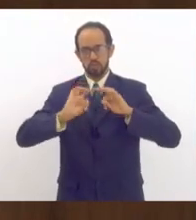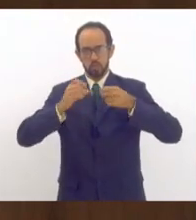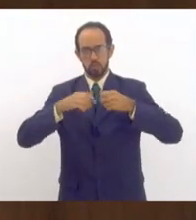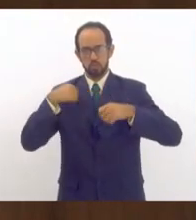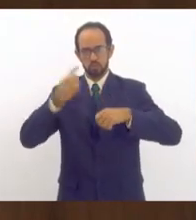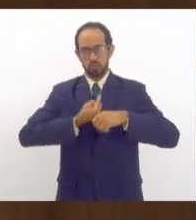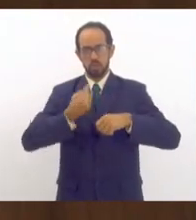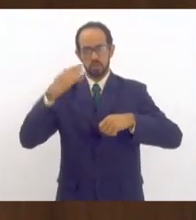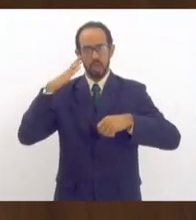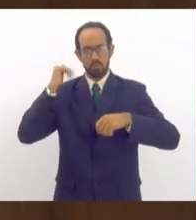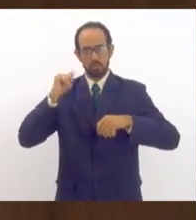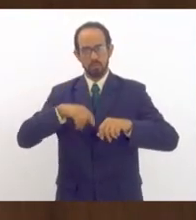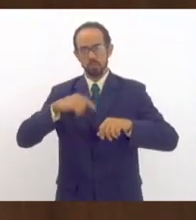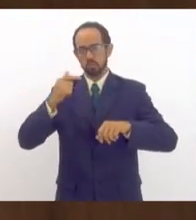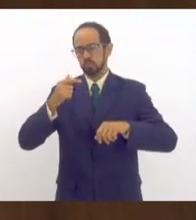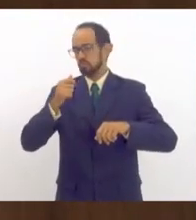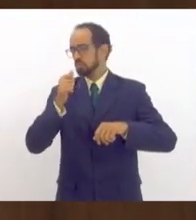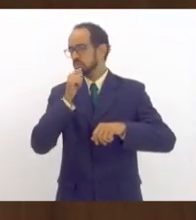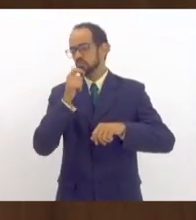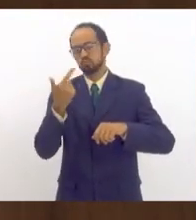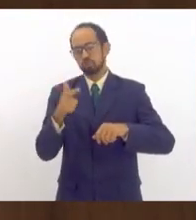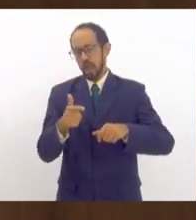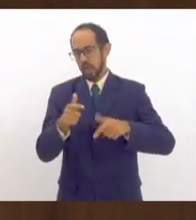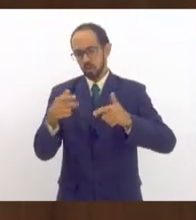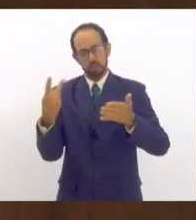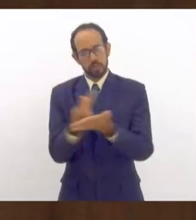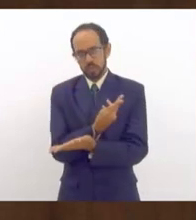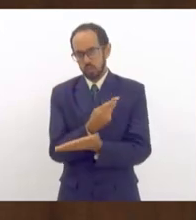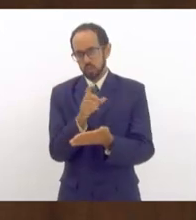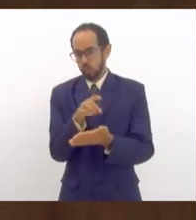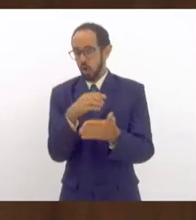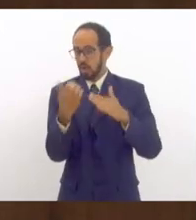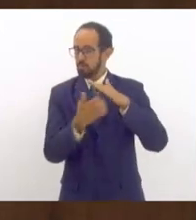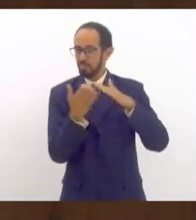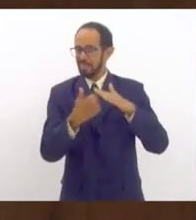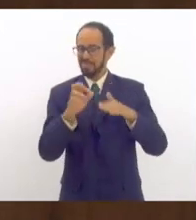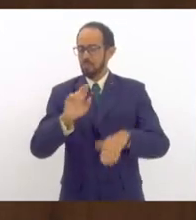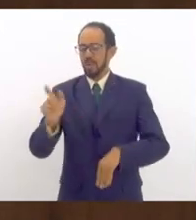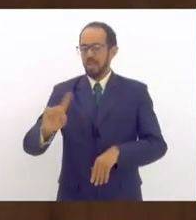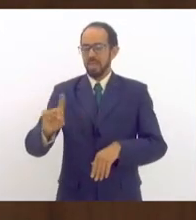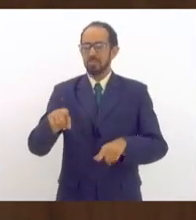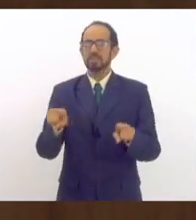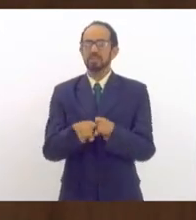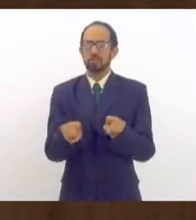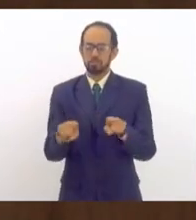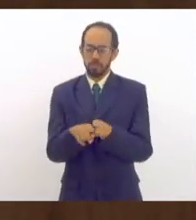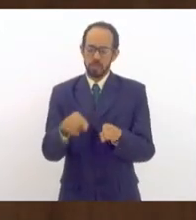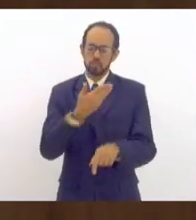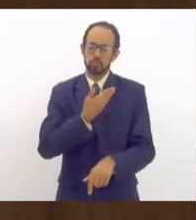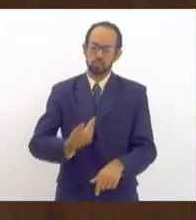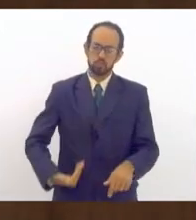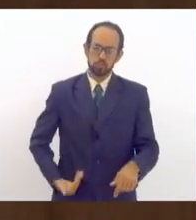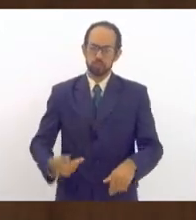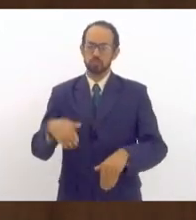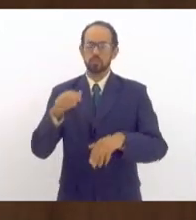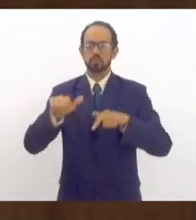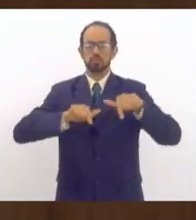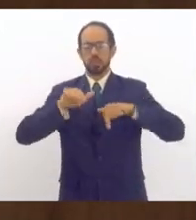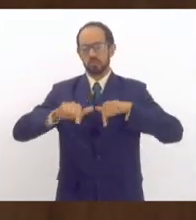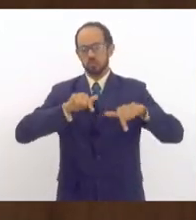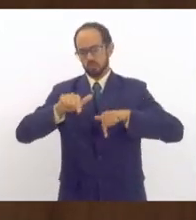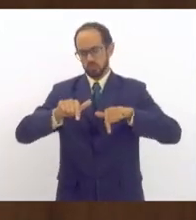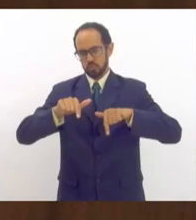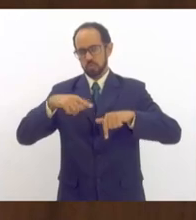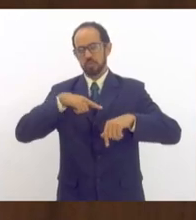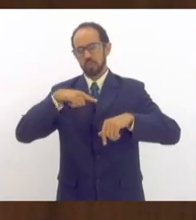que isso não está acontecendo não só nas empresas mas não acontece no próprio serviço público tem servidor